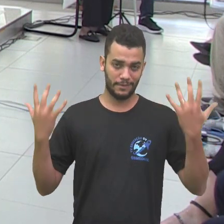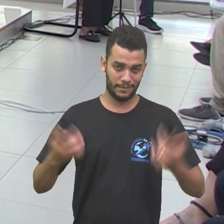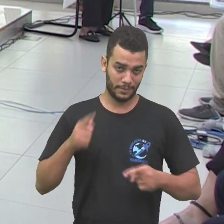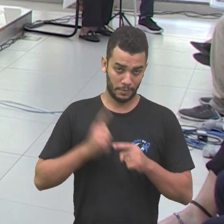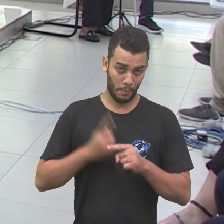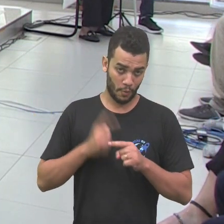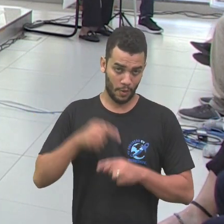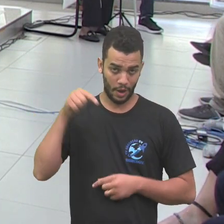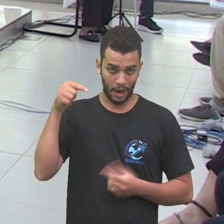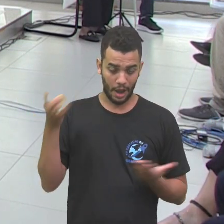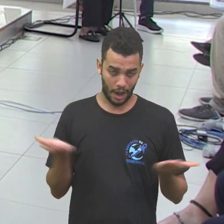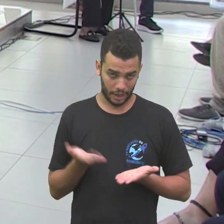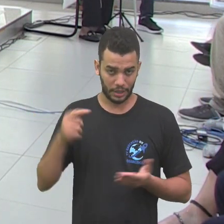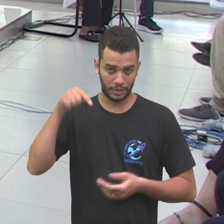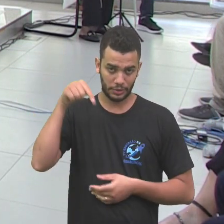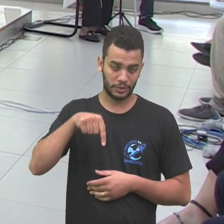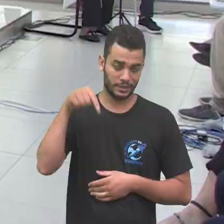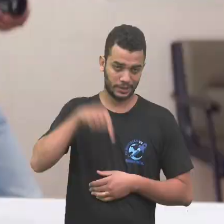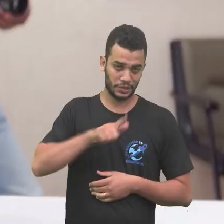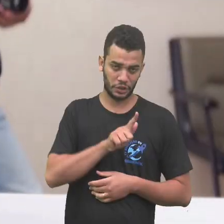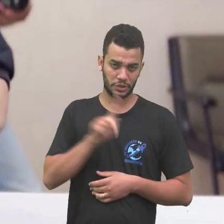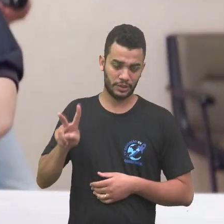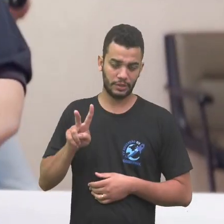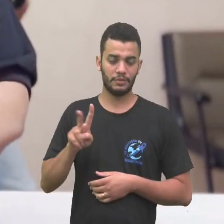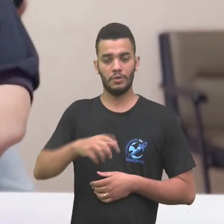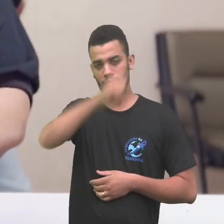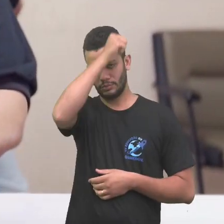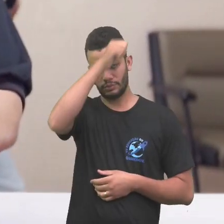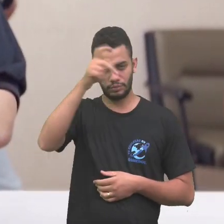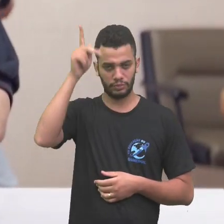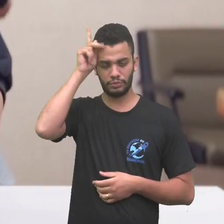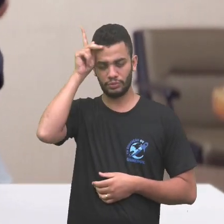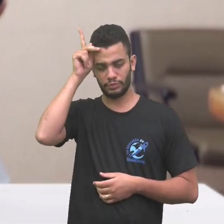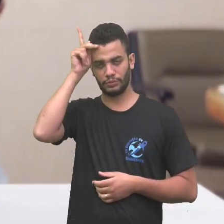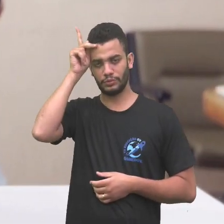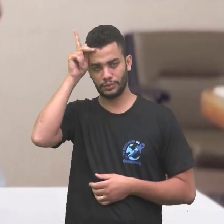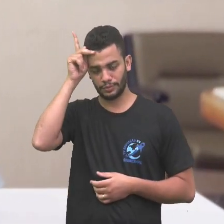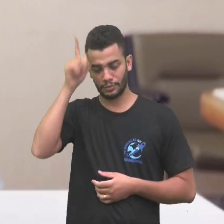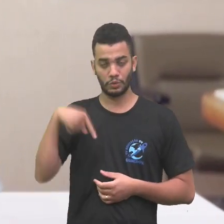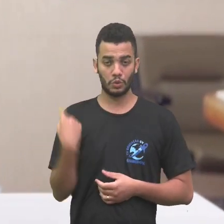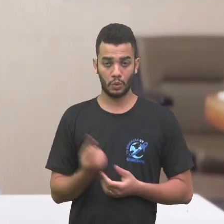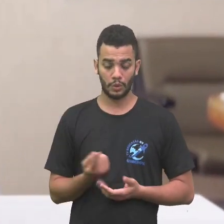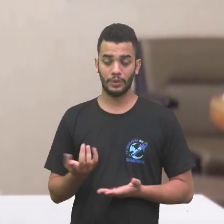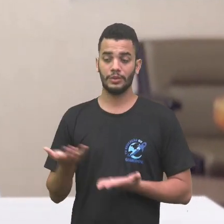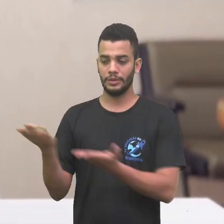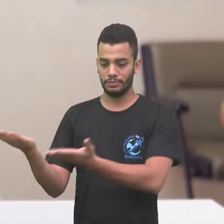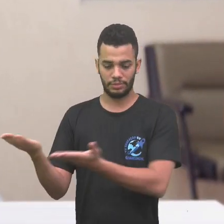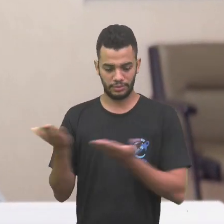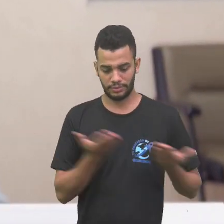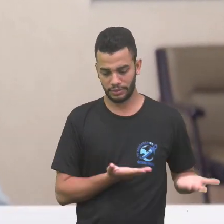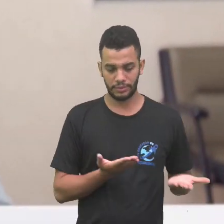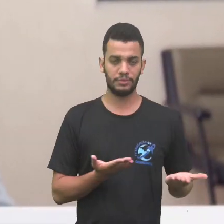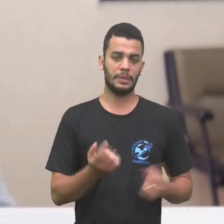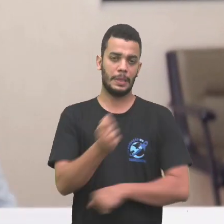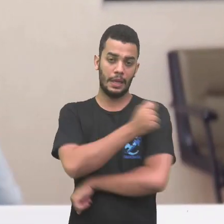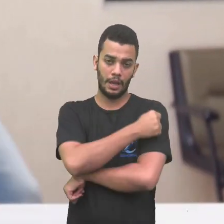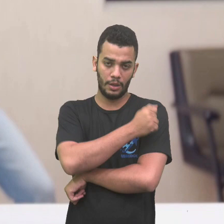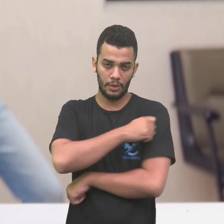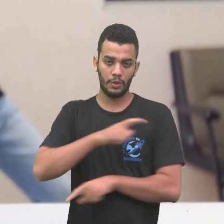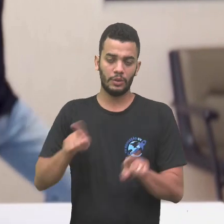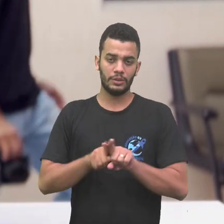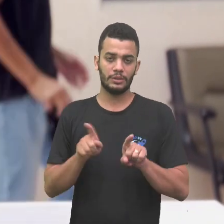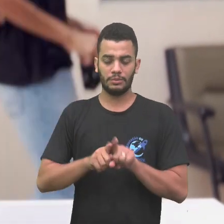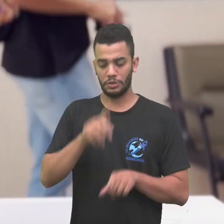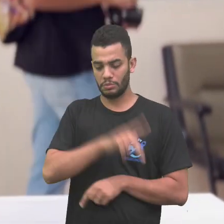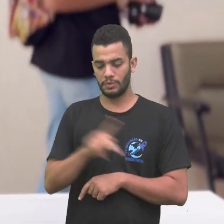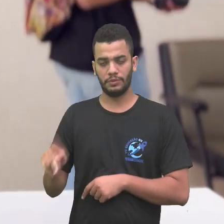sua Secretaria Municipal de Educação, recebe estudantes, professores, diretores e autoridades para a